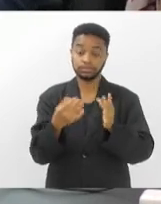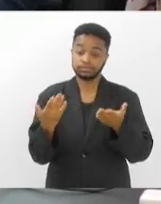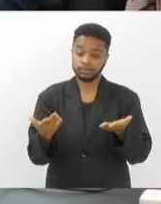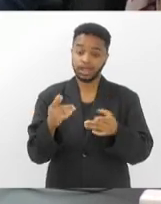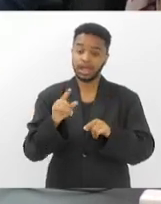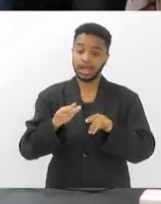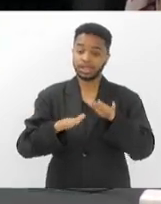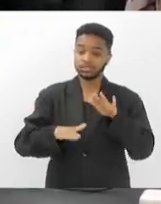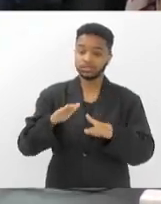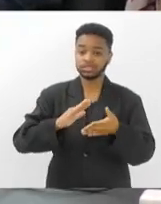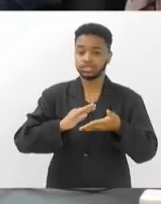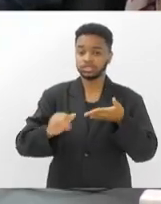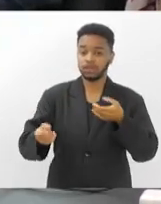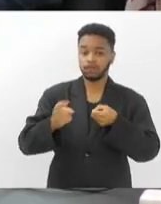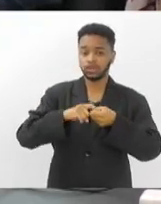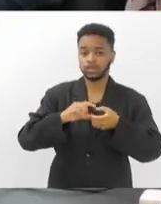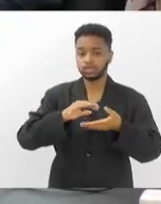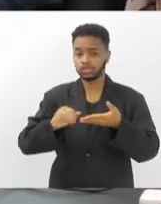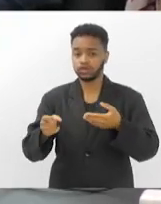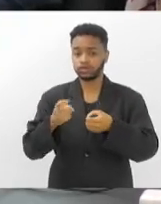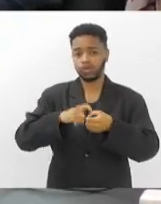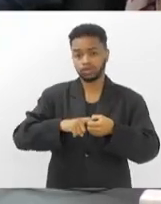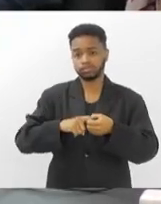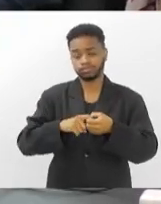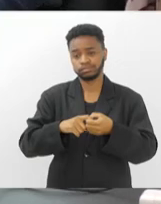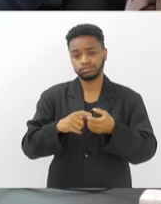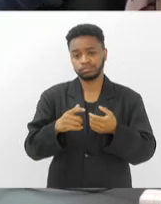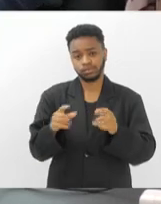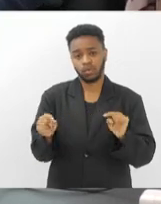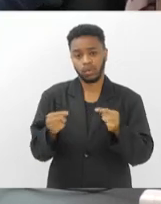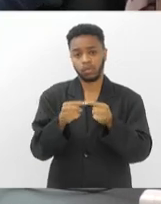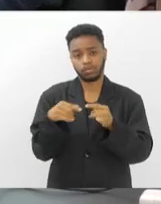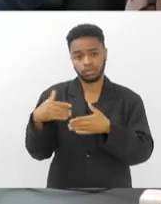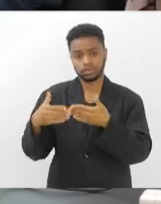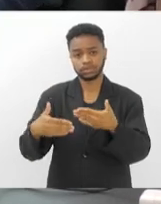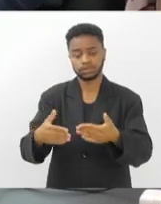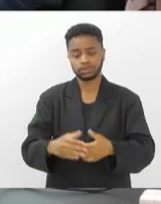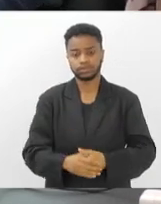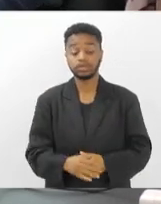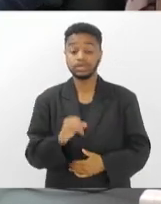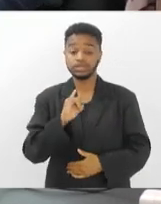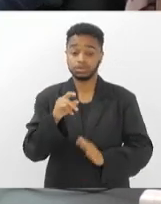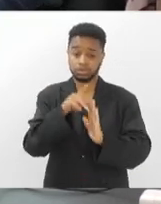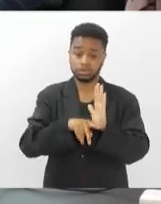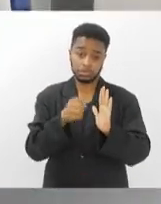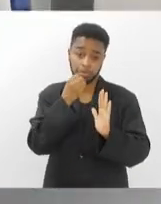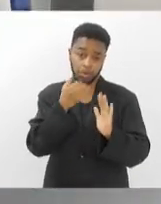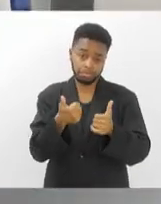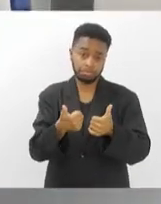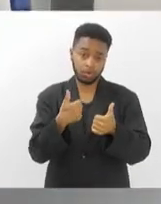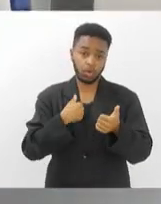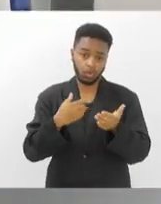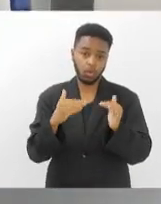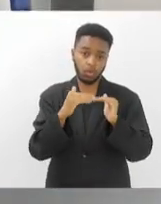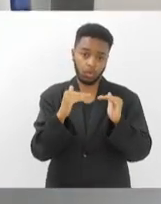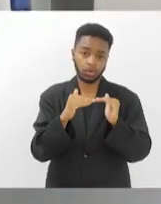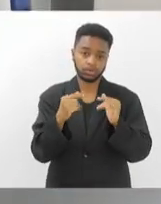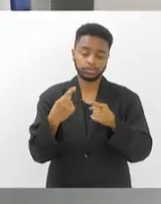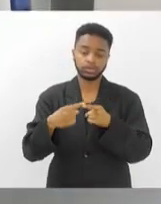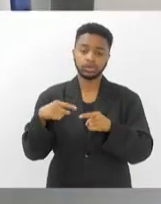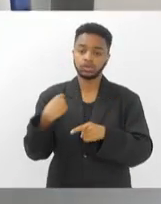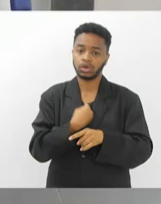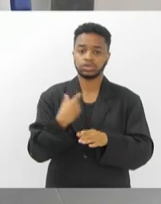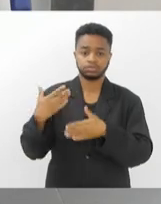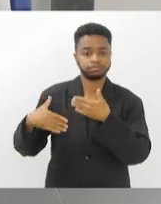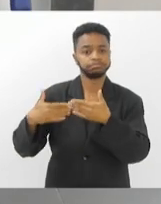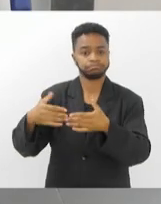esse ritual de retirar e voltar, ele faz parte de um processo... Quando um projeto é bom, deputado Serafim, concordo. A gente tem evoluído